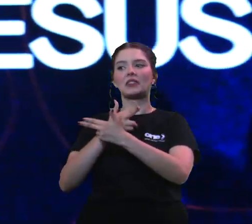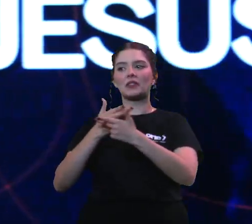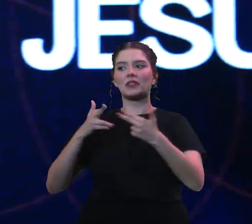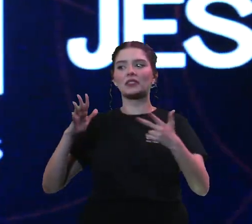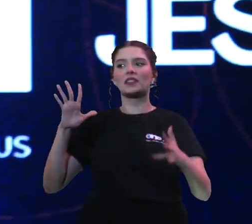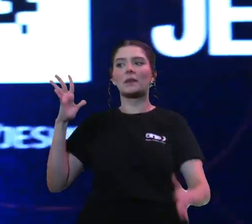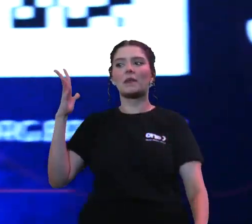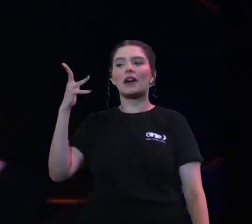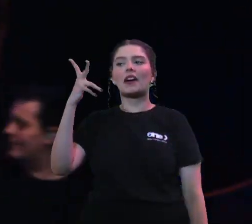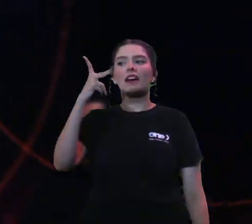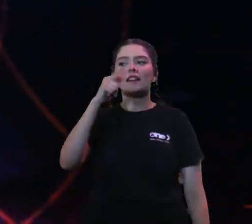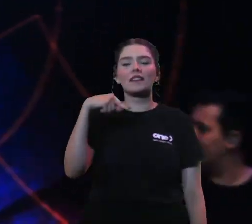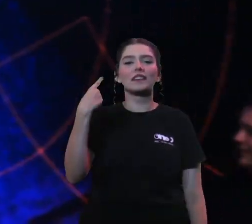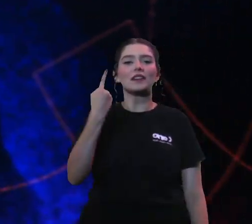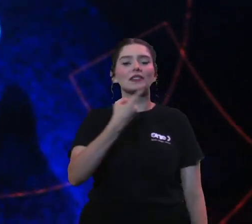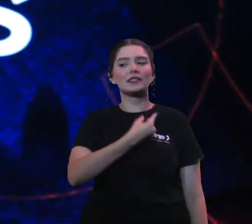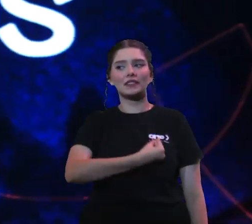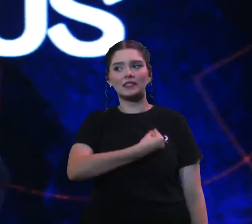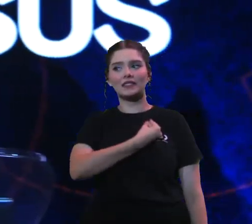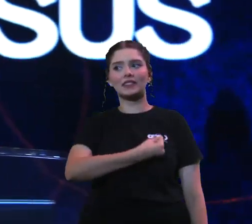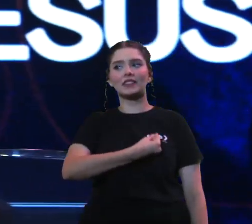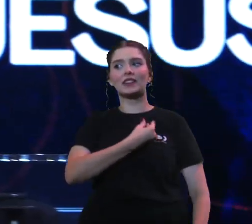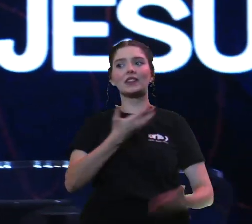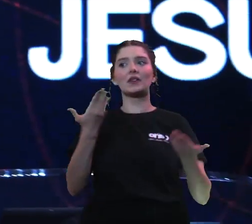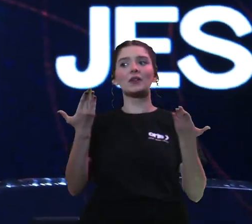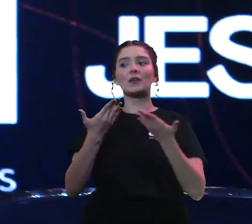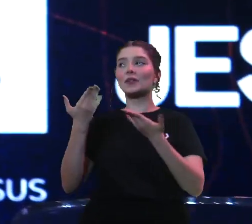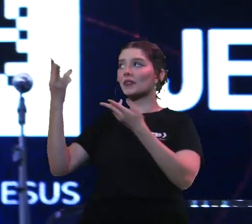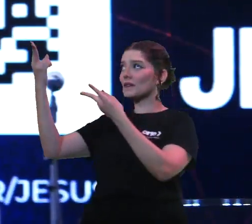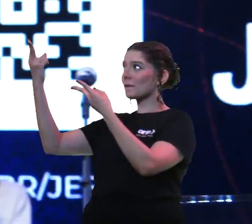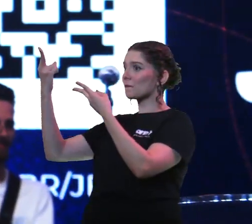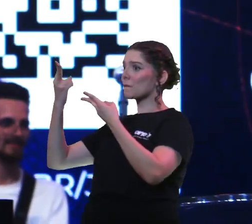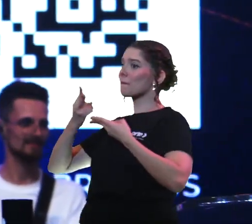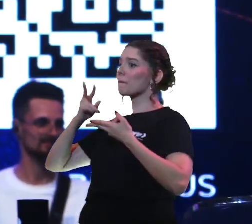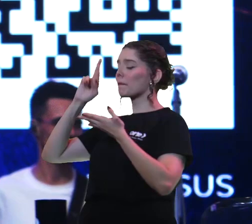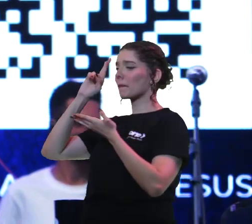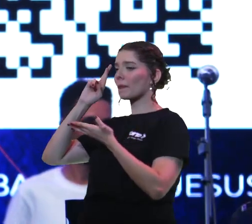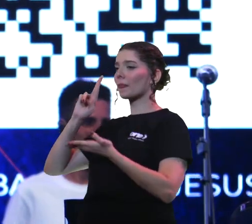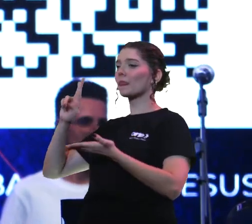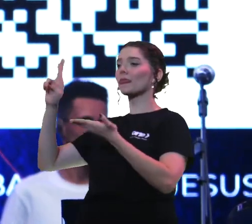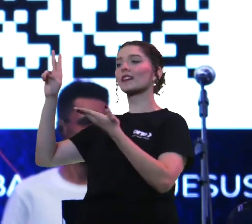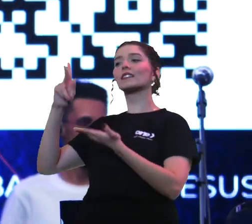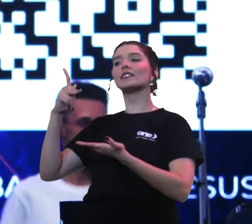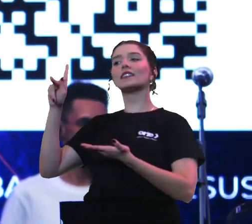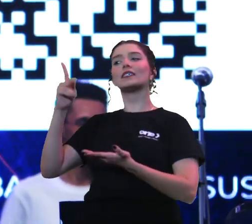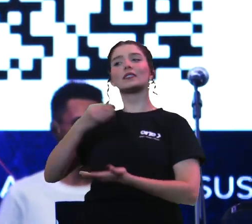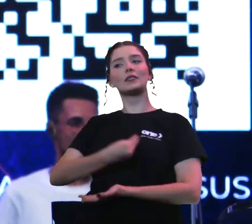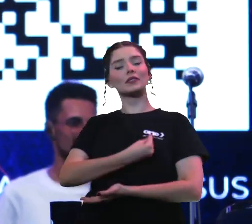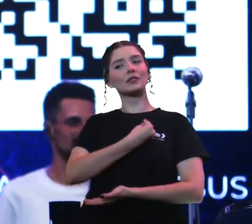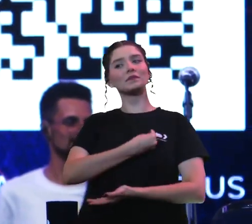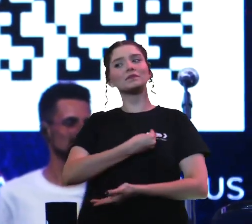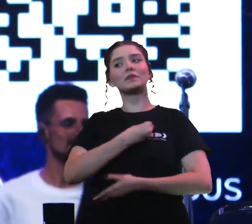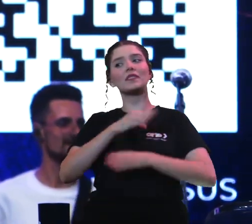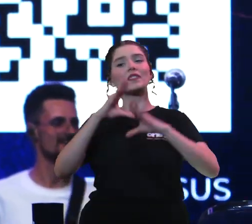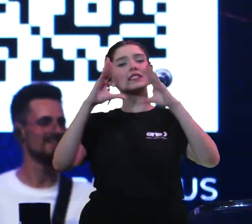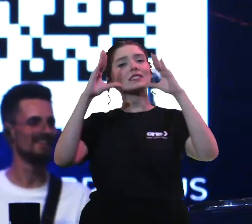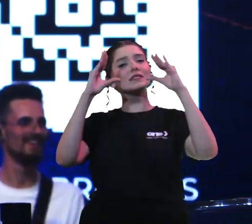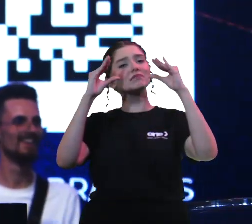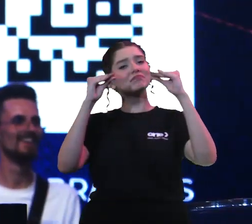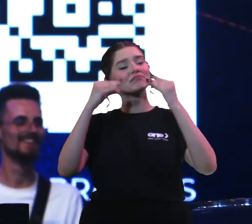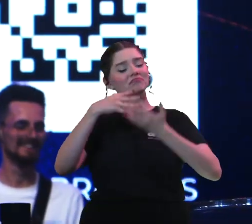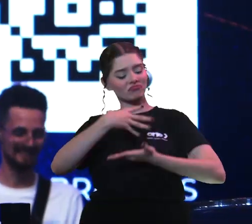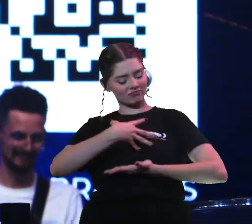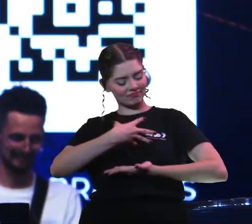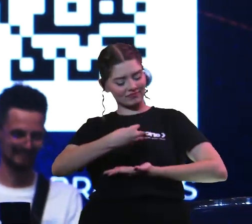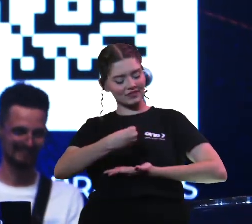fazer através da tua vida. E se hoje você quer convidar a Jesus para ser o Senhor e Salvador da tua vida, eu queria pedir para você fechar os teus olhos no teu lugar e repetir uma